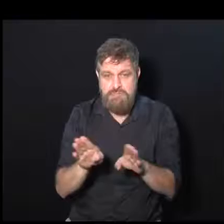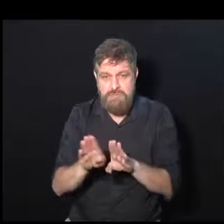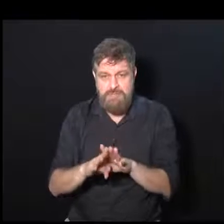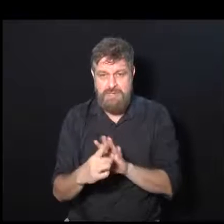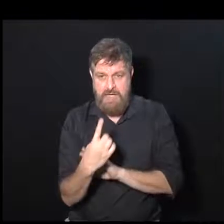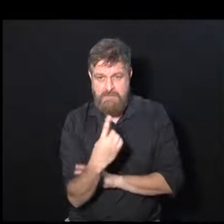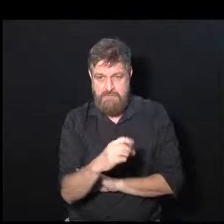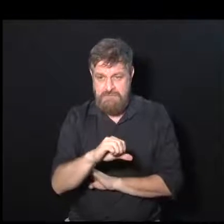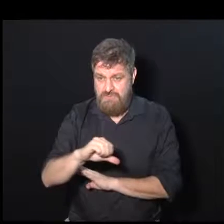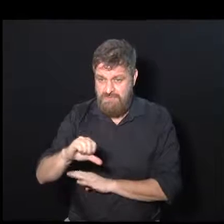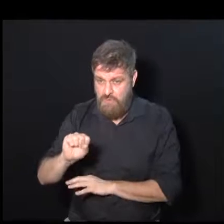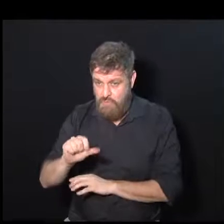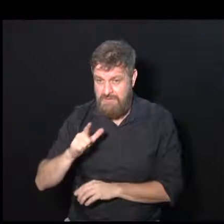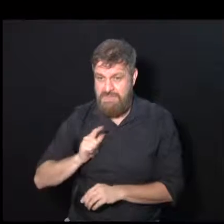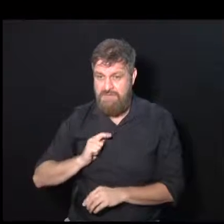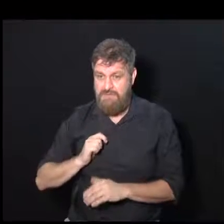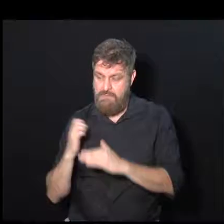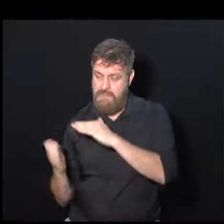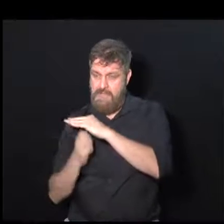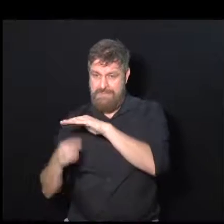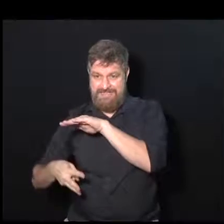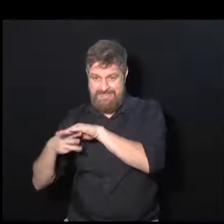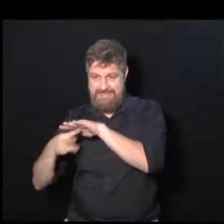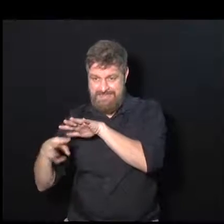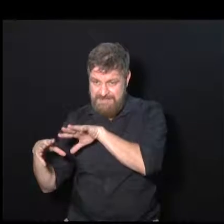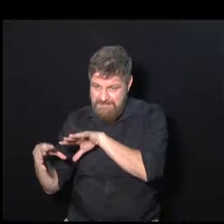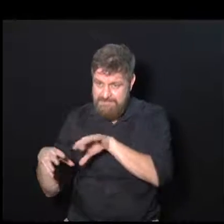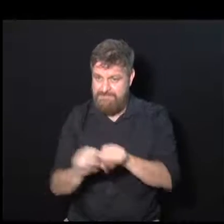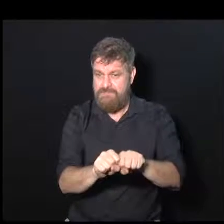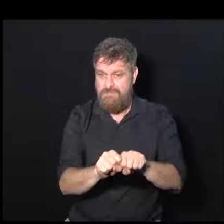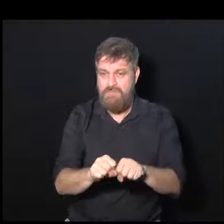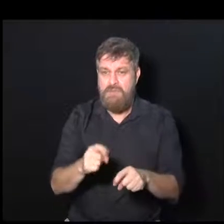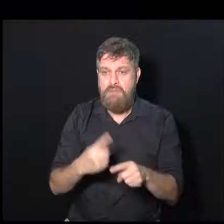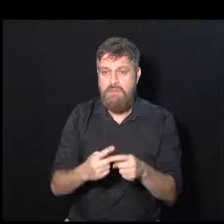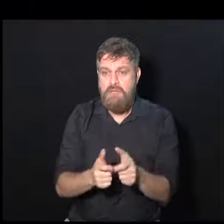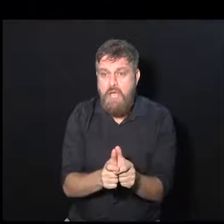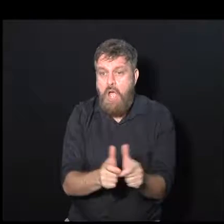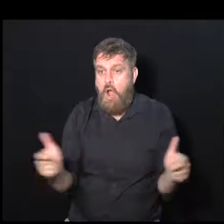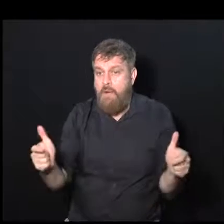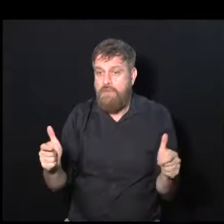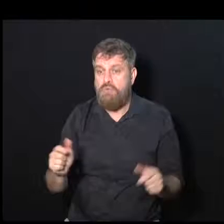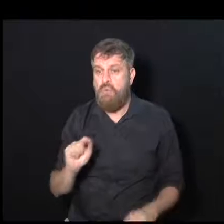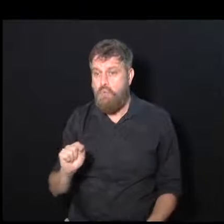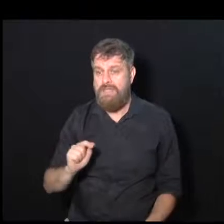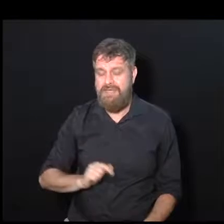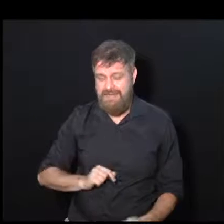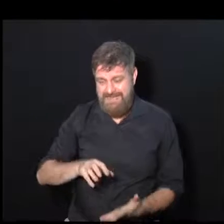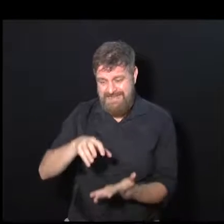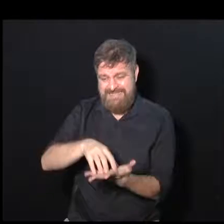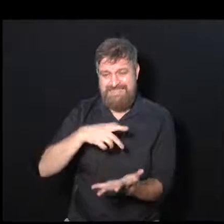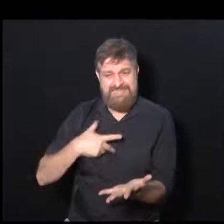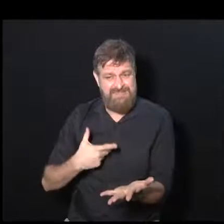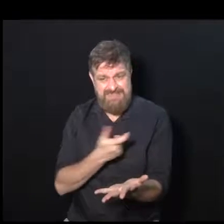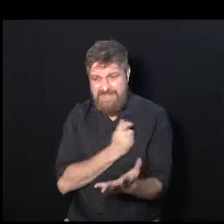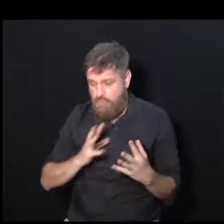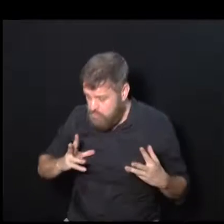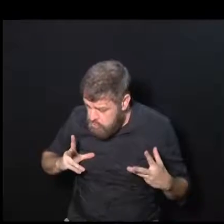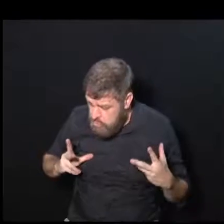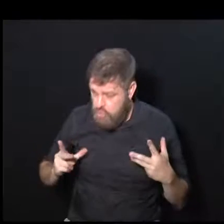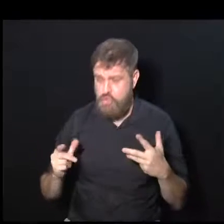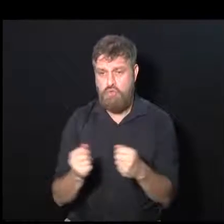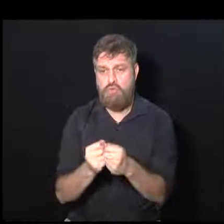uma terceirização da produção de medicamentos, porque foi ampliado para todas as unidades básicas de